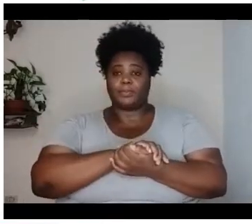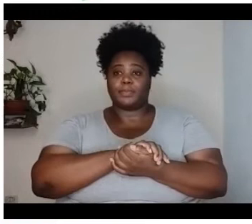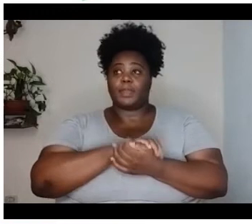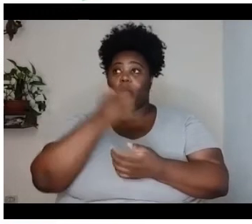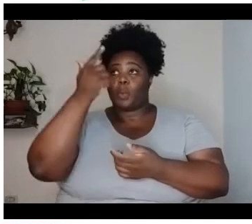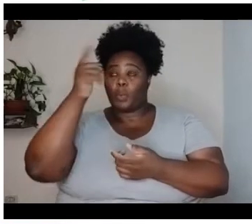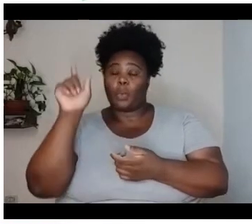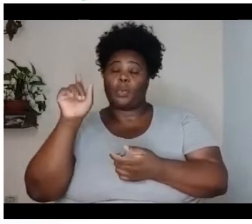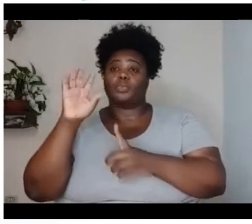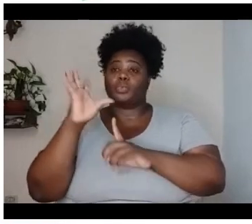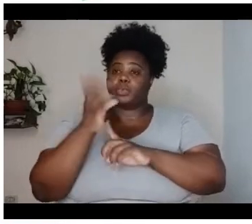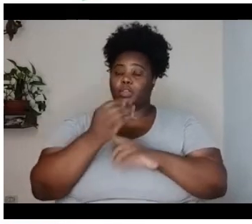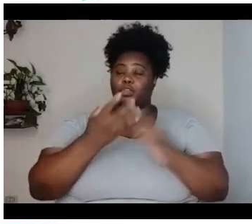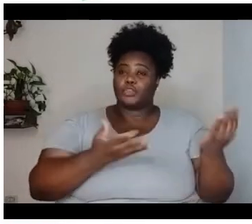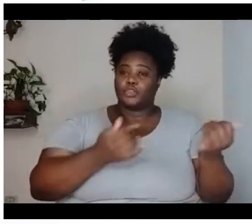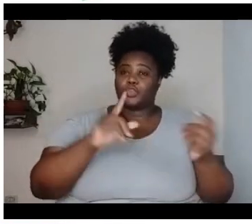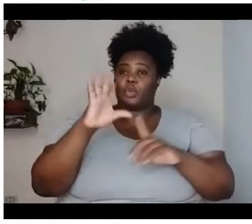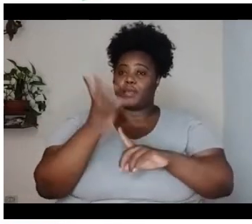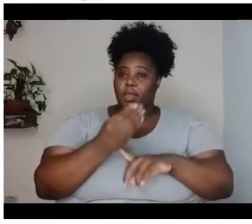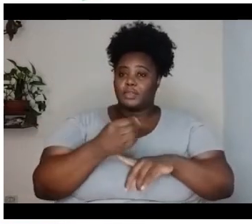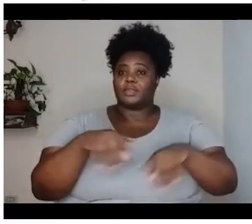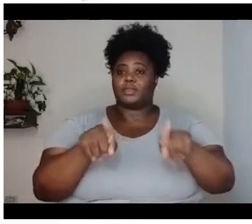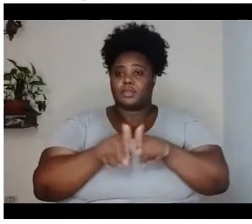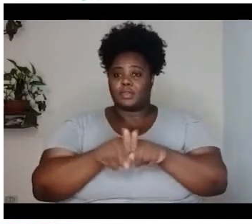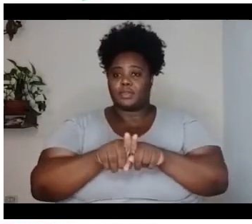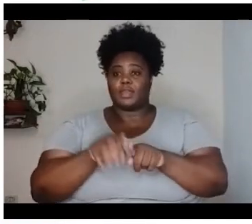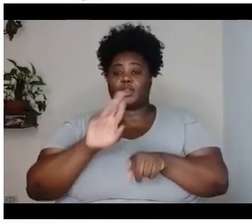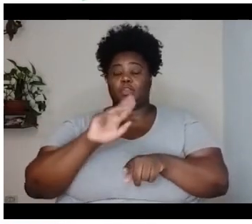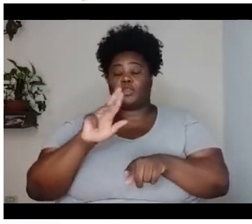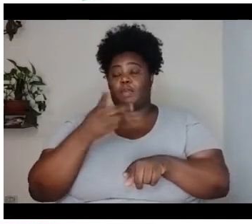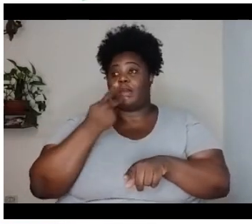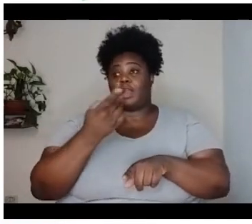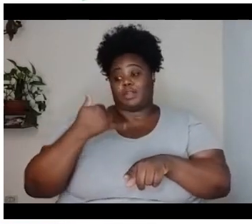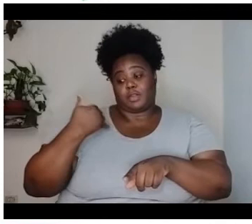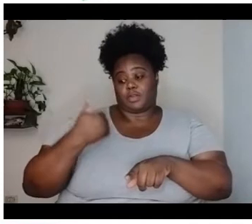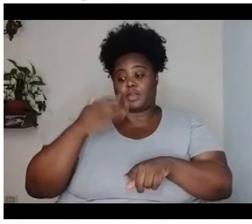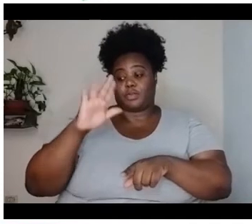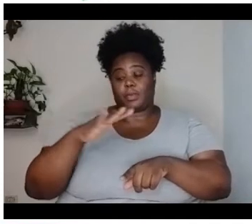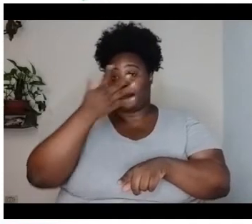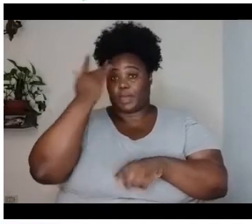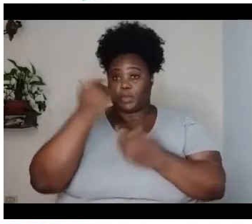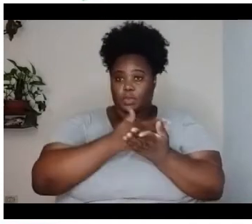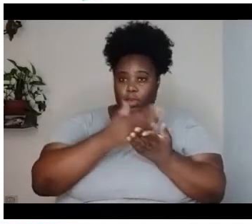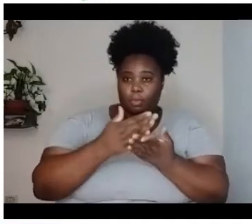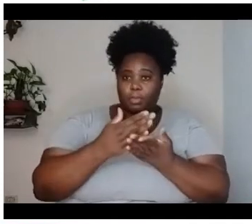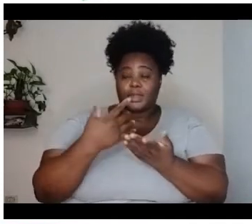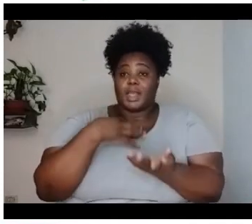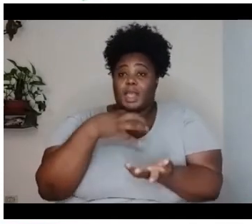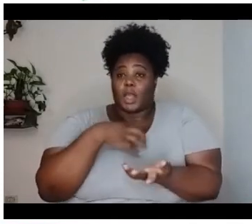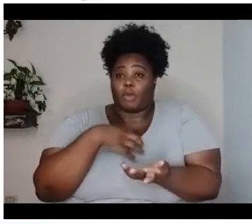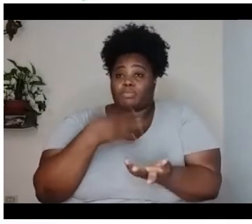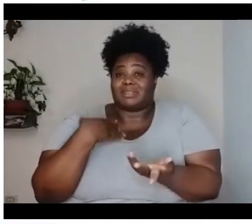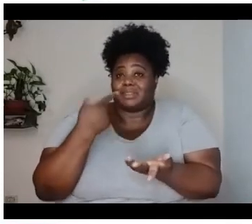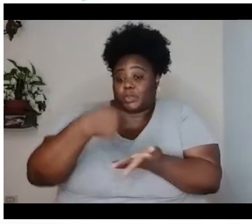artistas jovens ou artistas jovens, isso não quer dizer pela idade, mas pessoas que estão começando, eu me sinto muito na